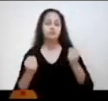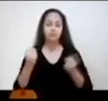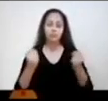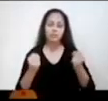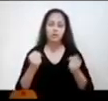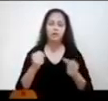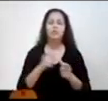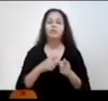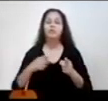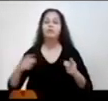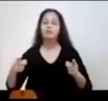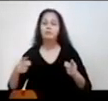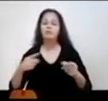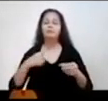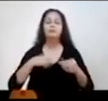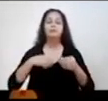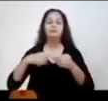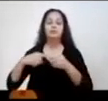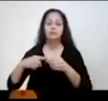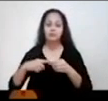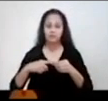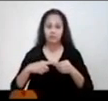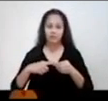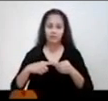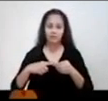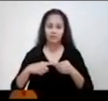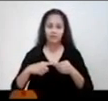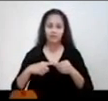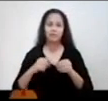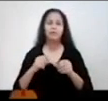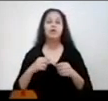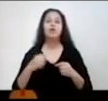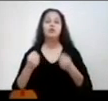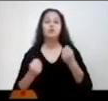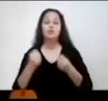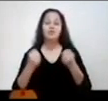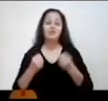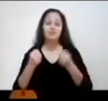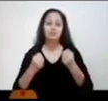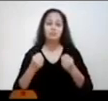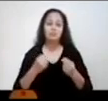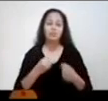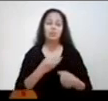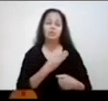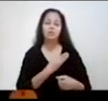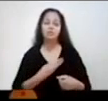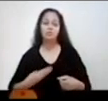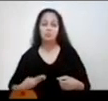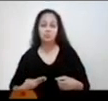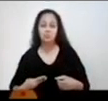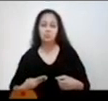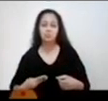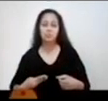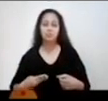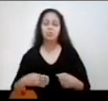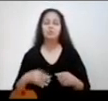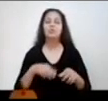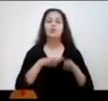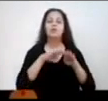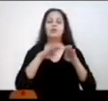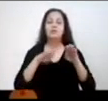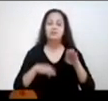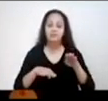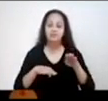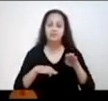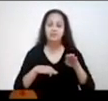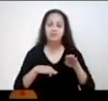grandes cidades, falamos um pouco da precariedade do transporte público e de algumas consequências aí da